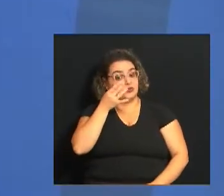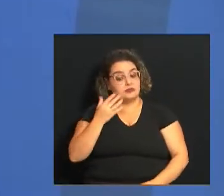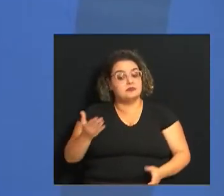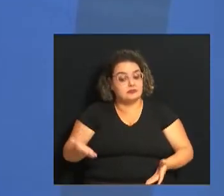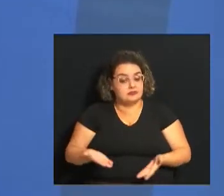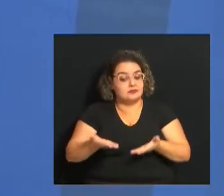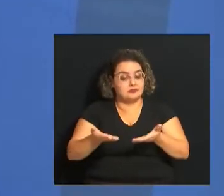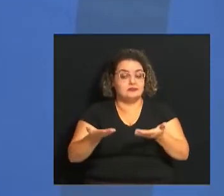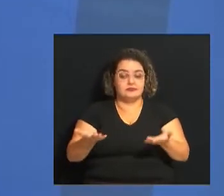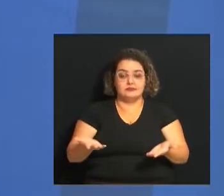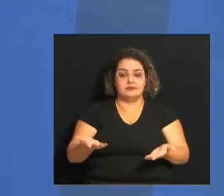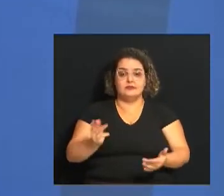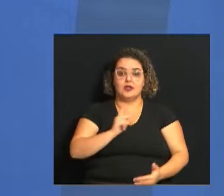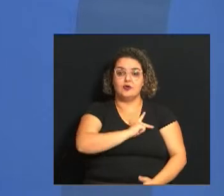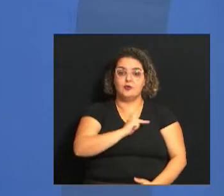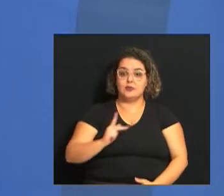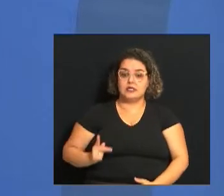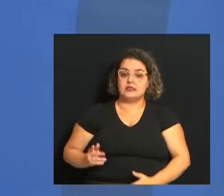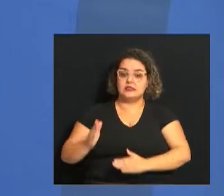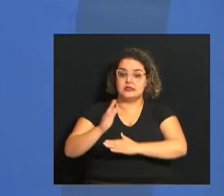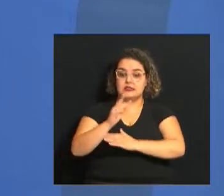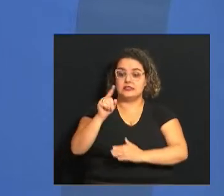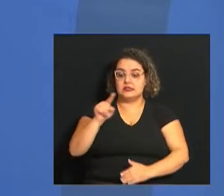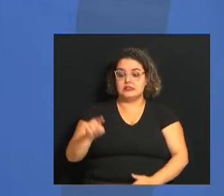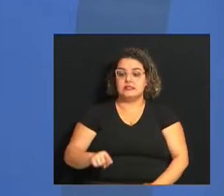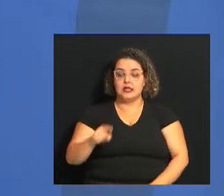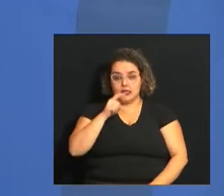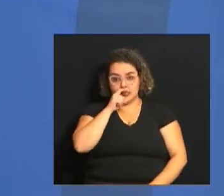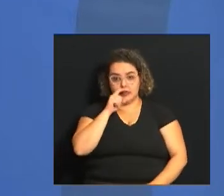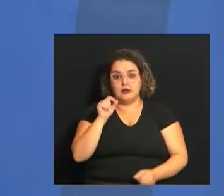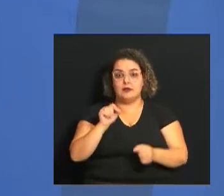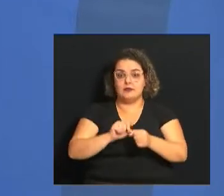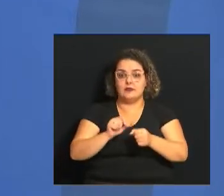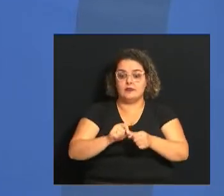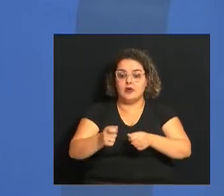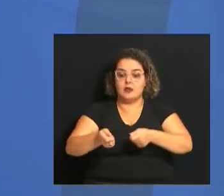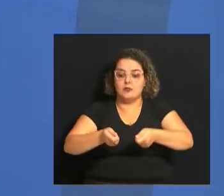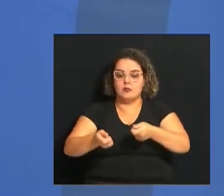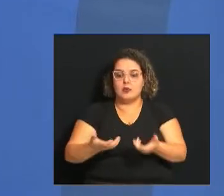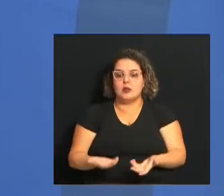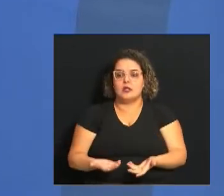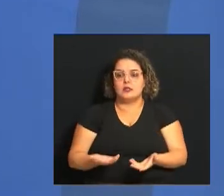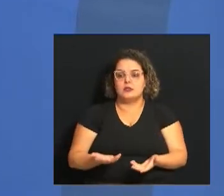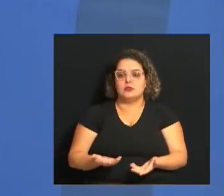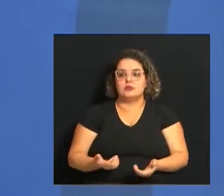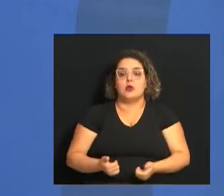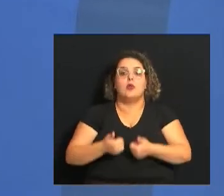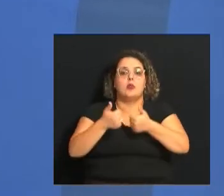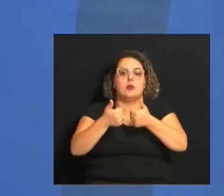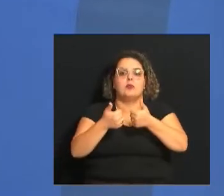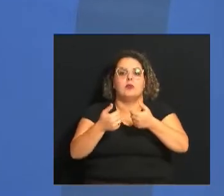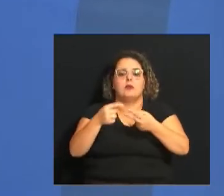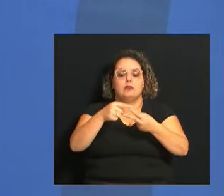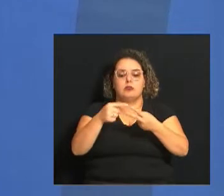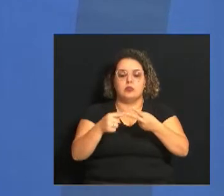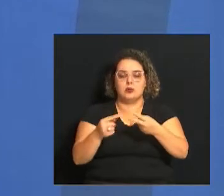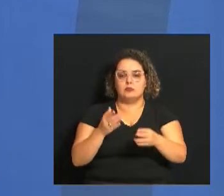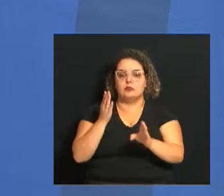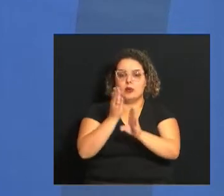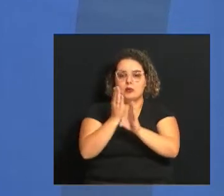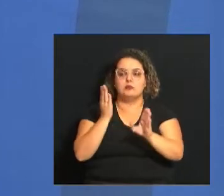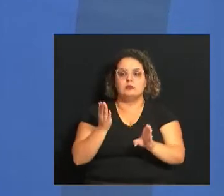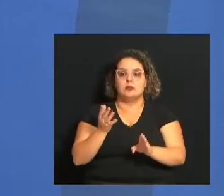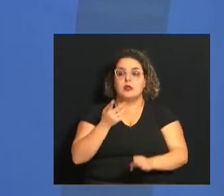o presidente da Câmara, o vereador Zé Carlos, fez um balanço positivo desses dois primeiros encontros e fala